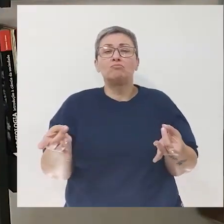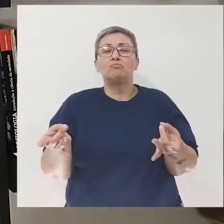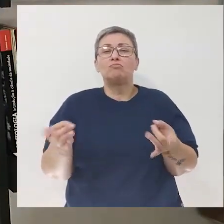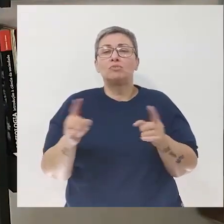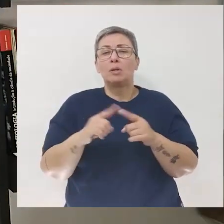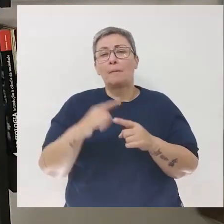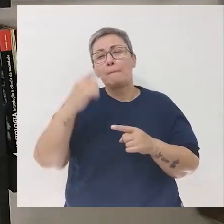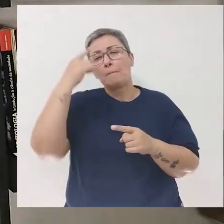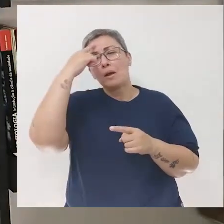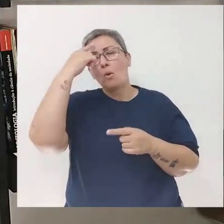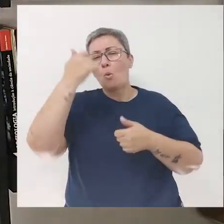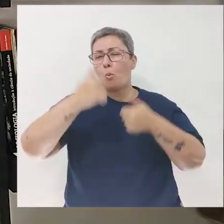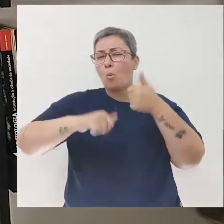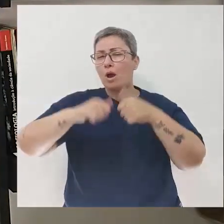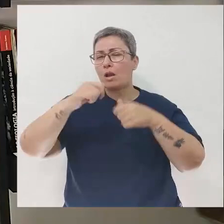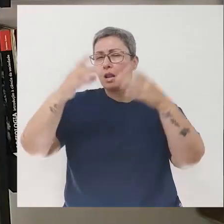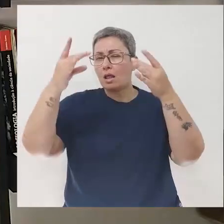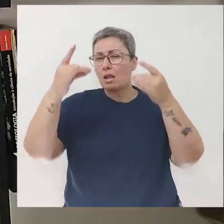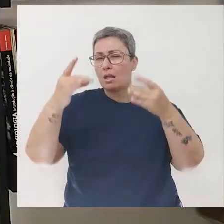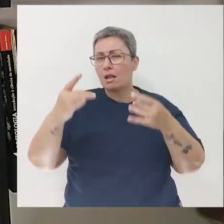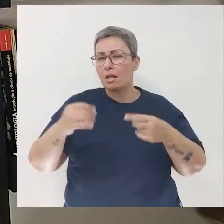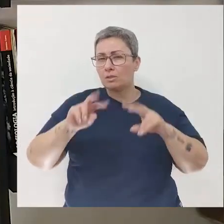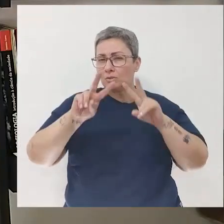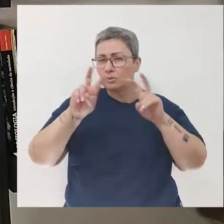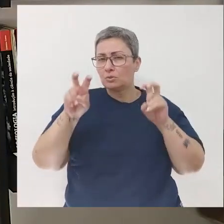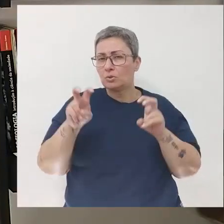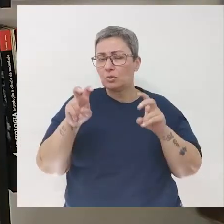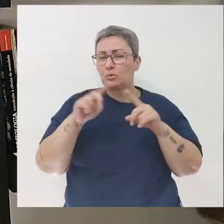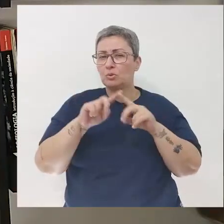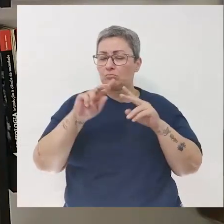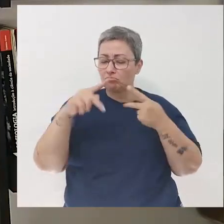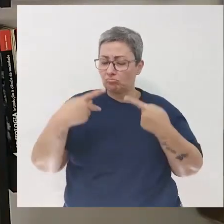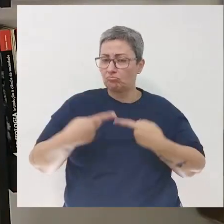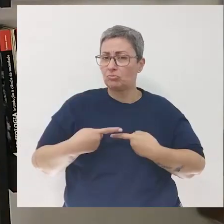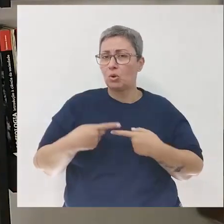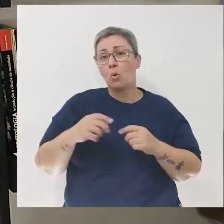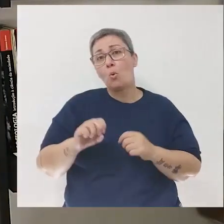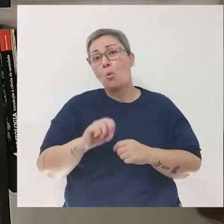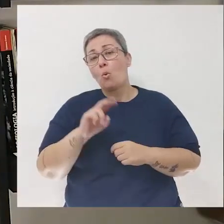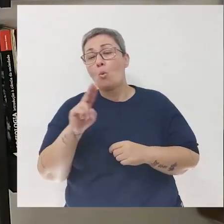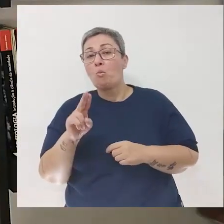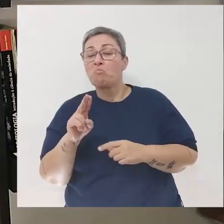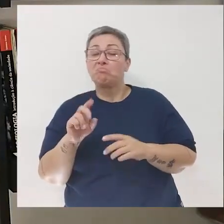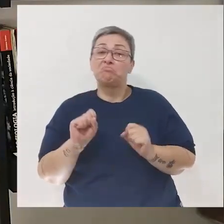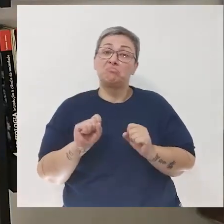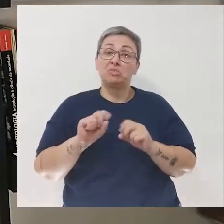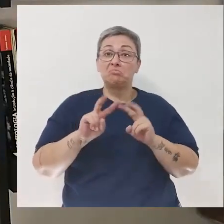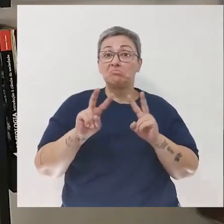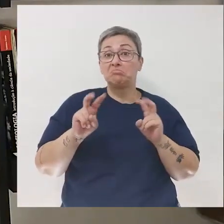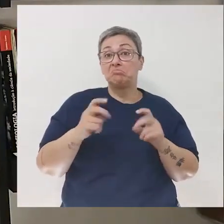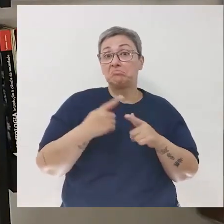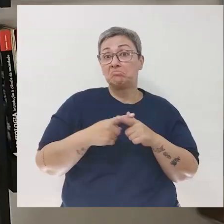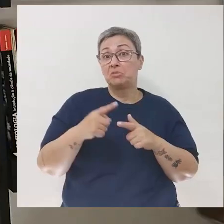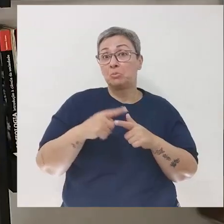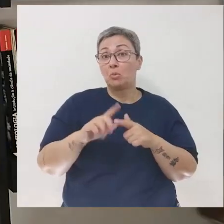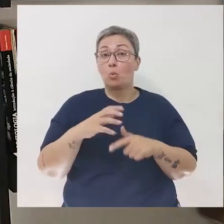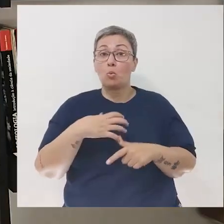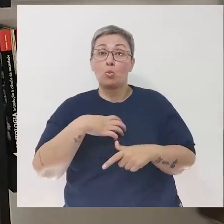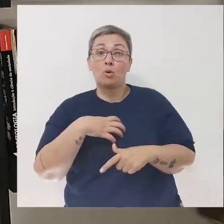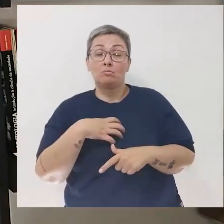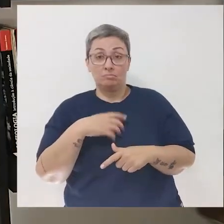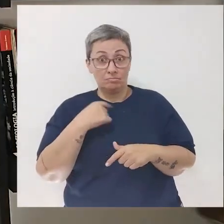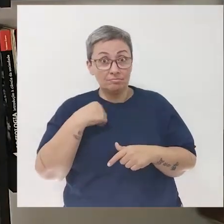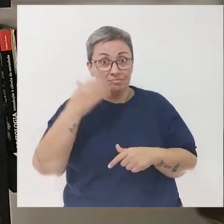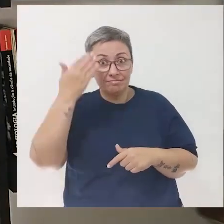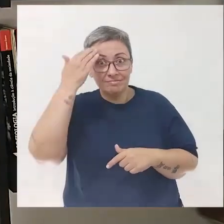ou análise detalhada sobre um assunto, sobre si próprio ou sobre algum problema ou sentimento.